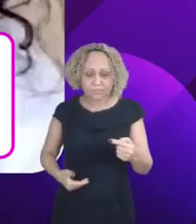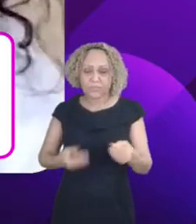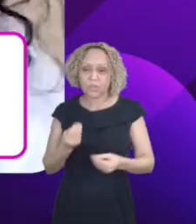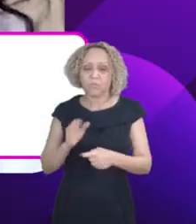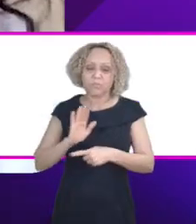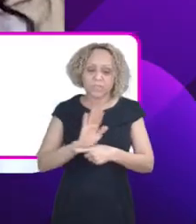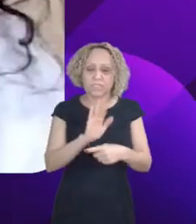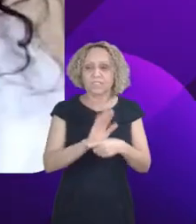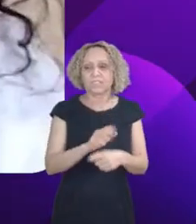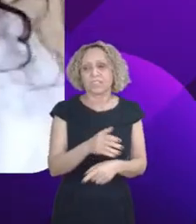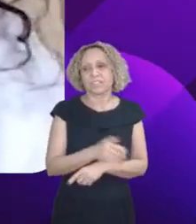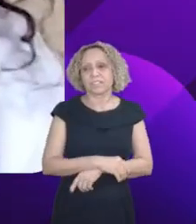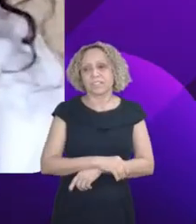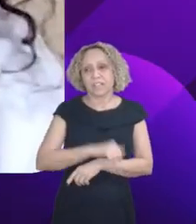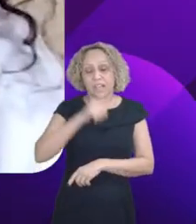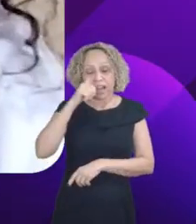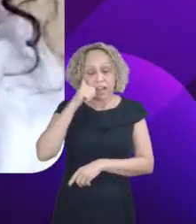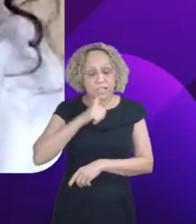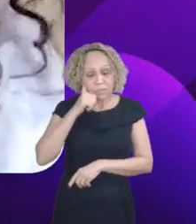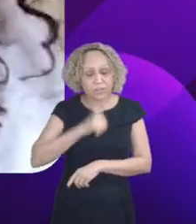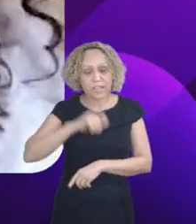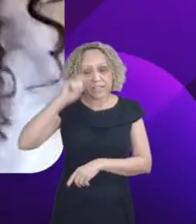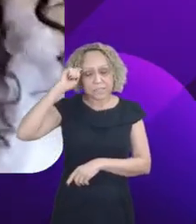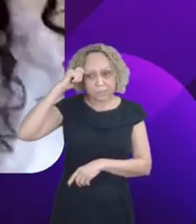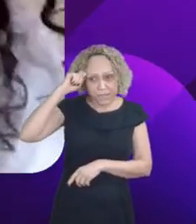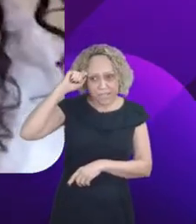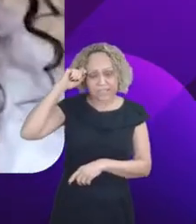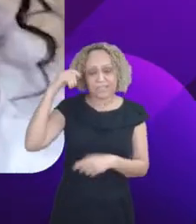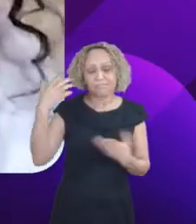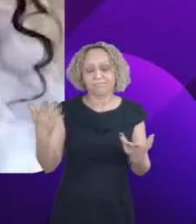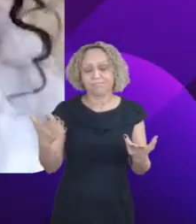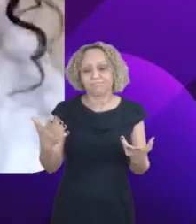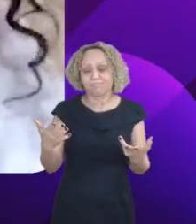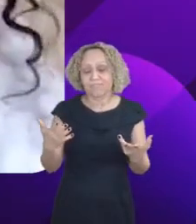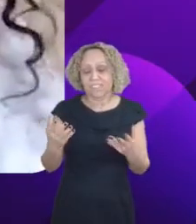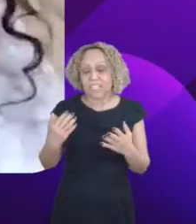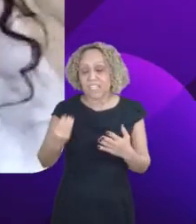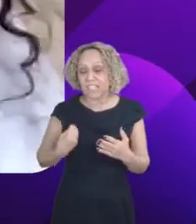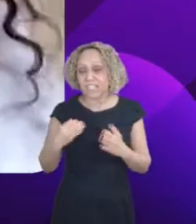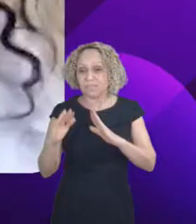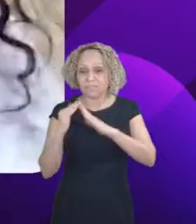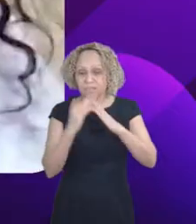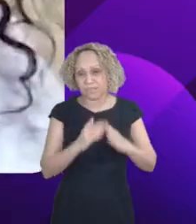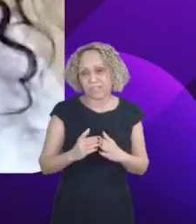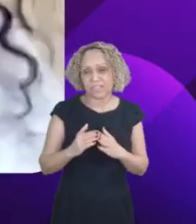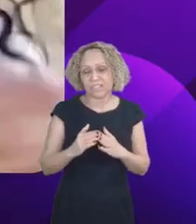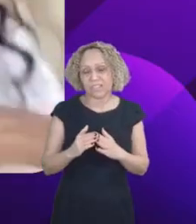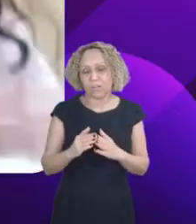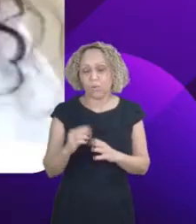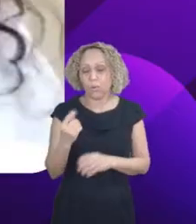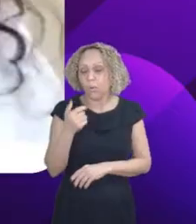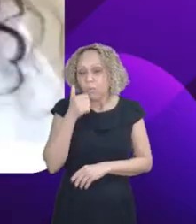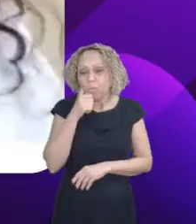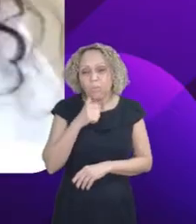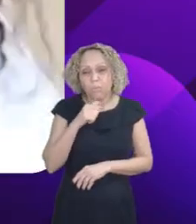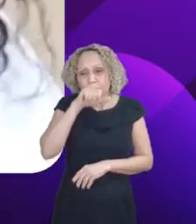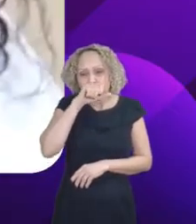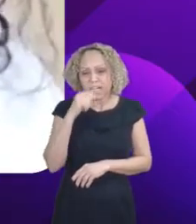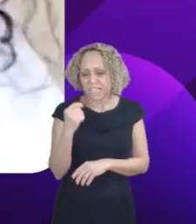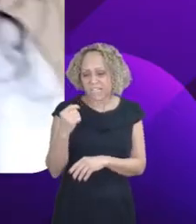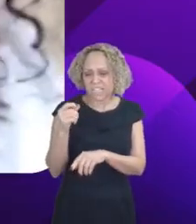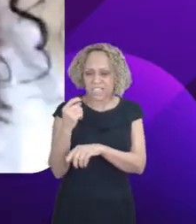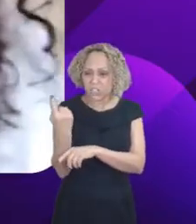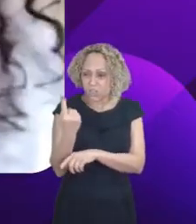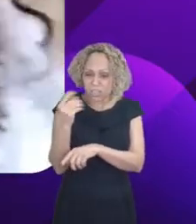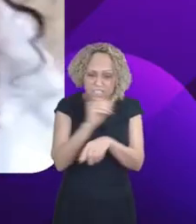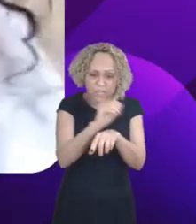mães solo. Então, este não é um problema que está situado em uma classe social, uma categoria de análise. Ele vai perpassar